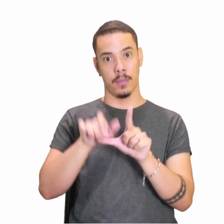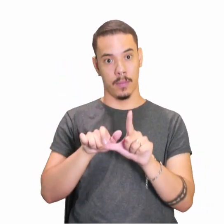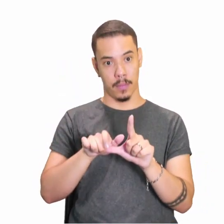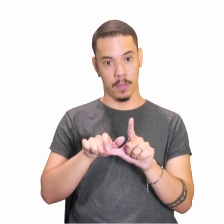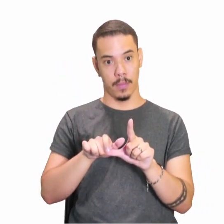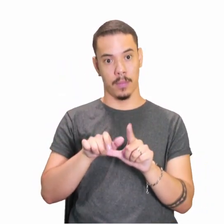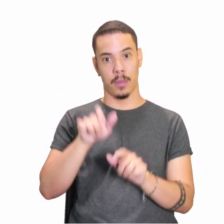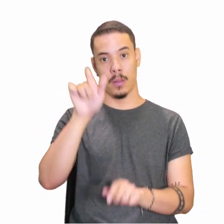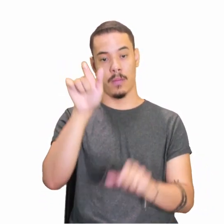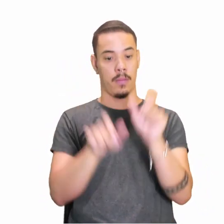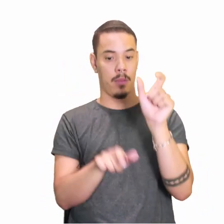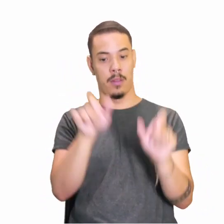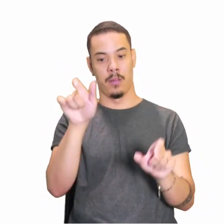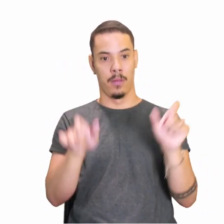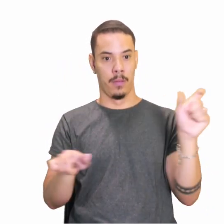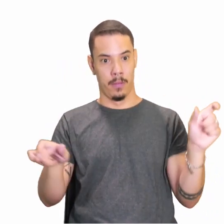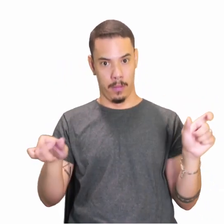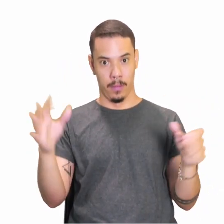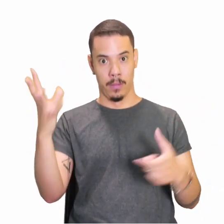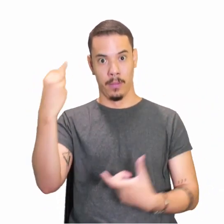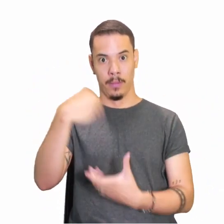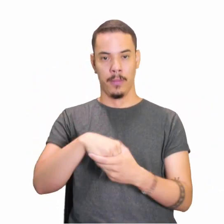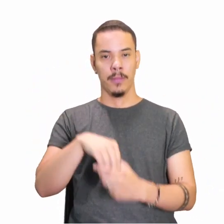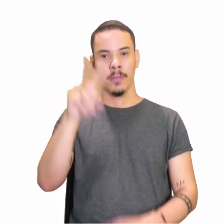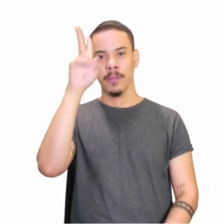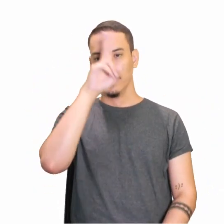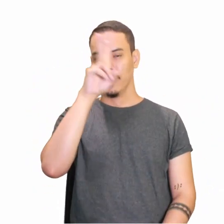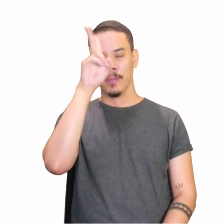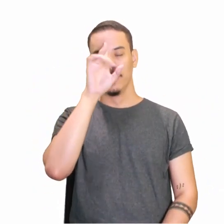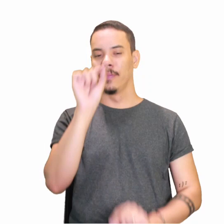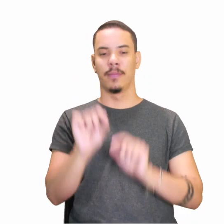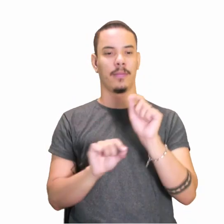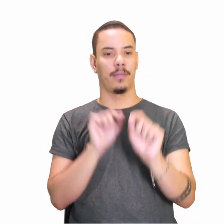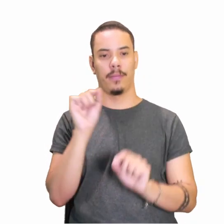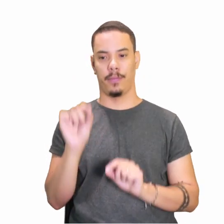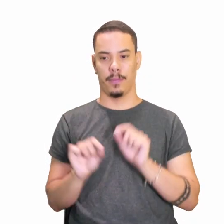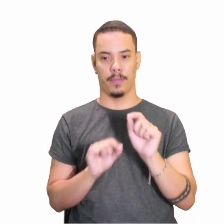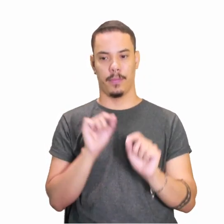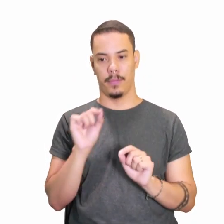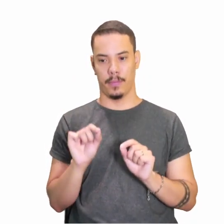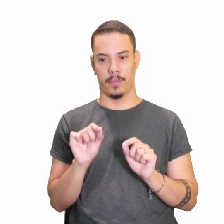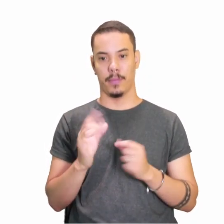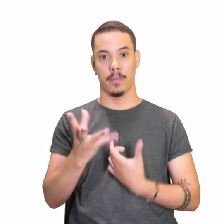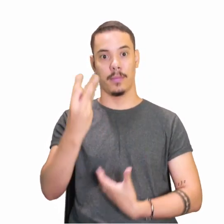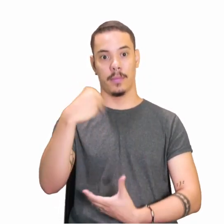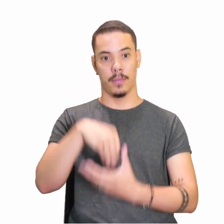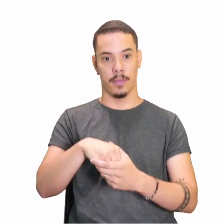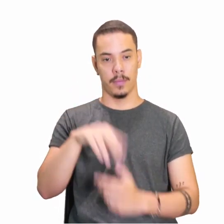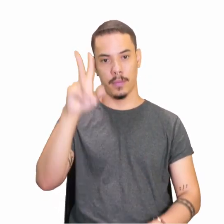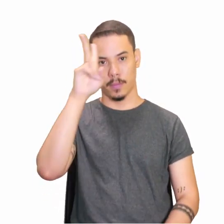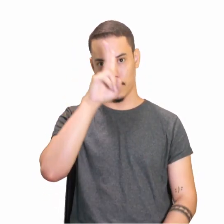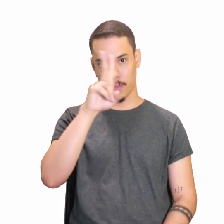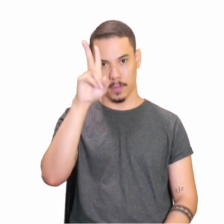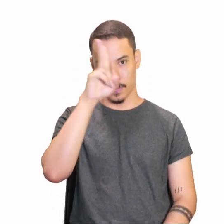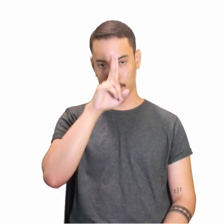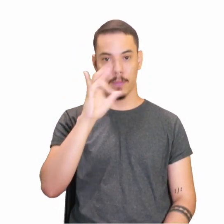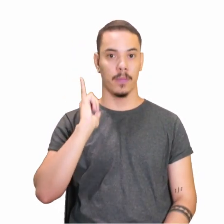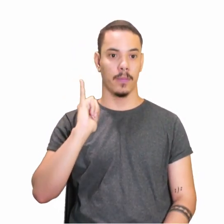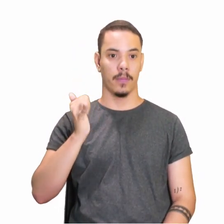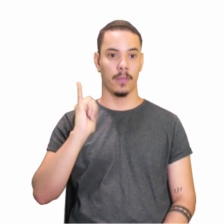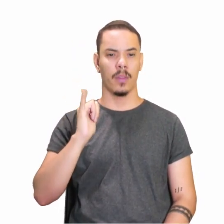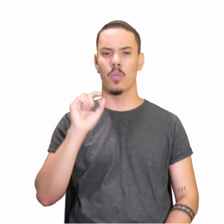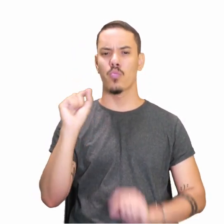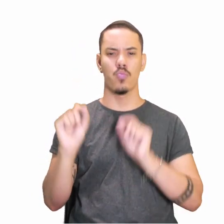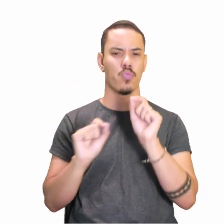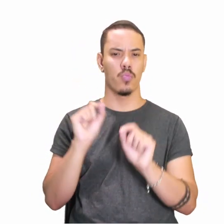ou personagens, tá? O que vem a ser esse personagem dentro de uma narrativa? Quem são?